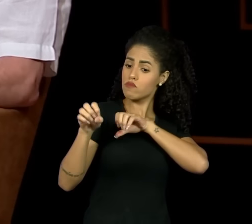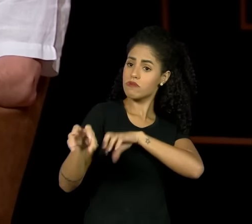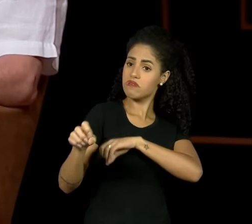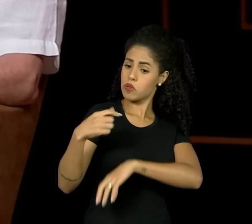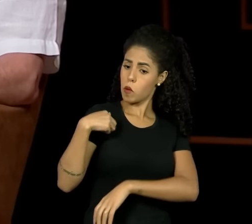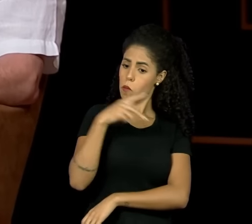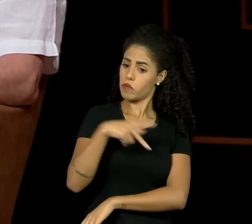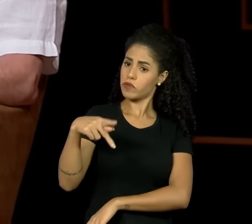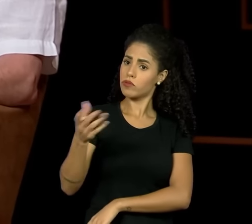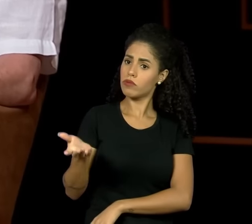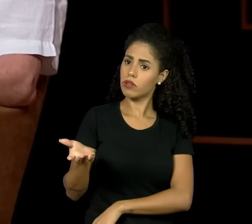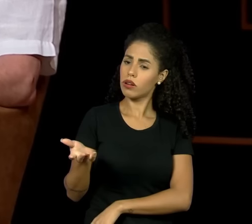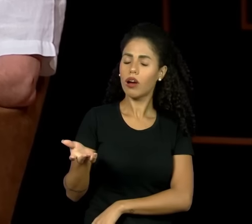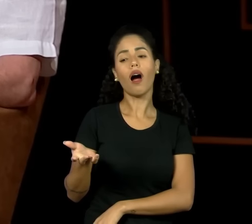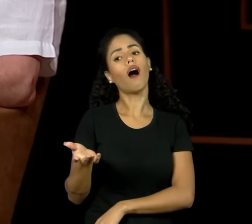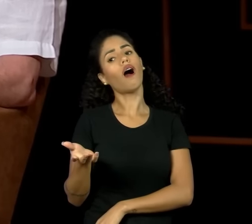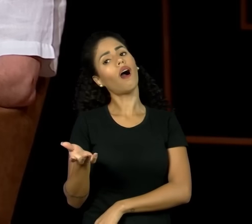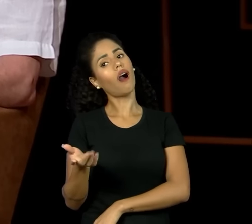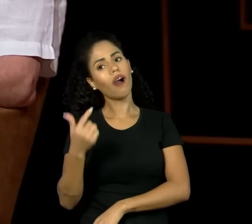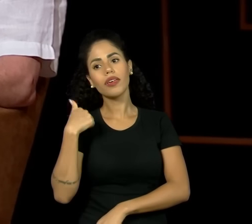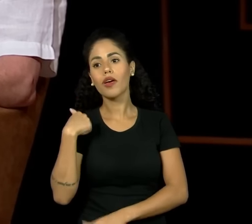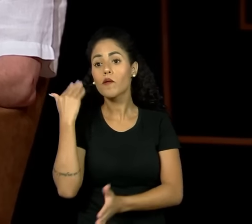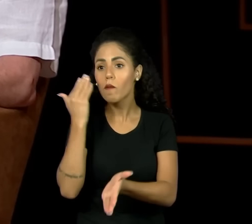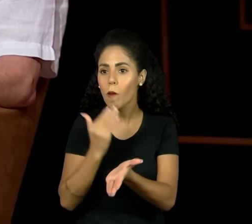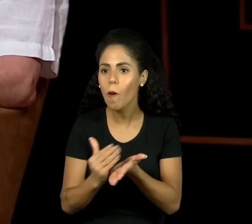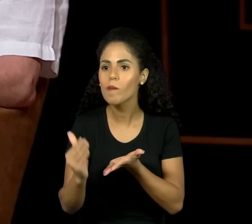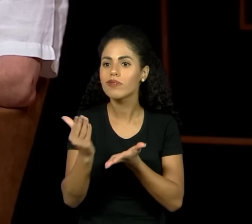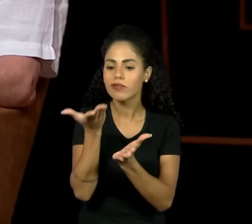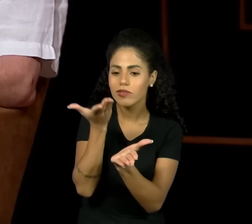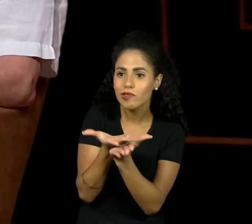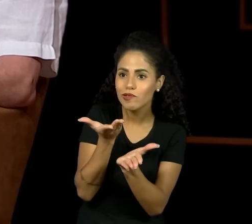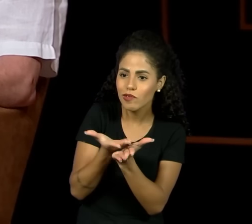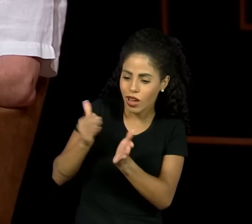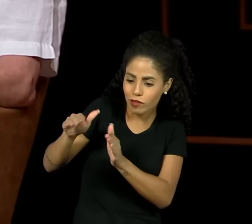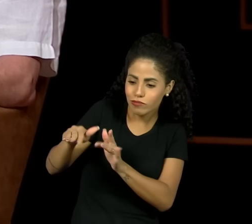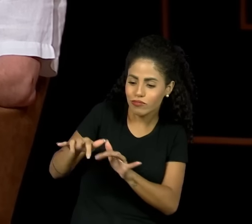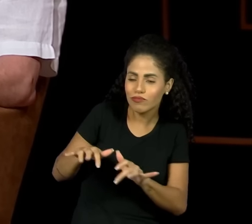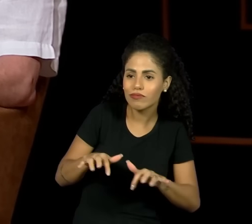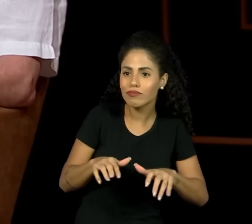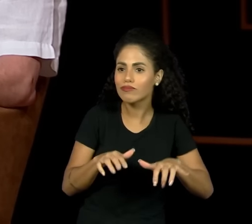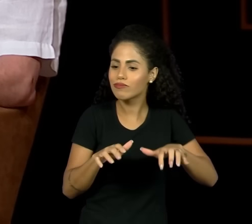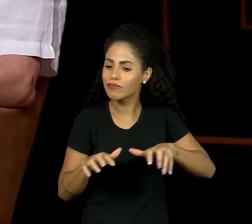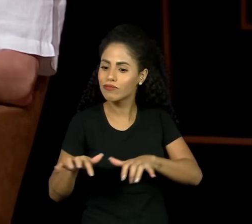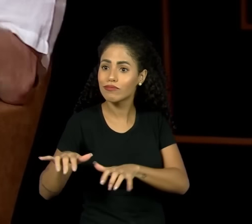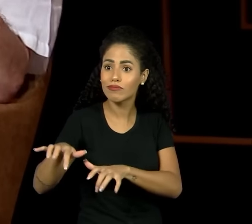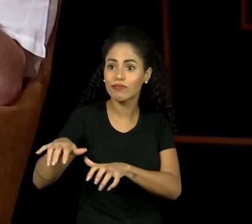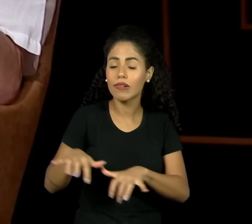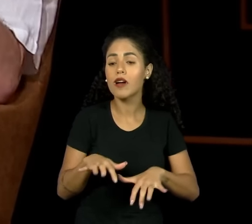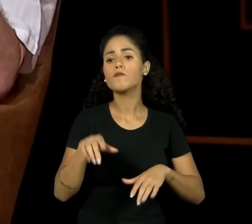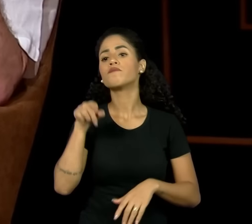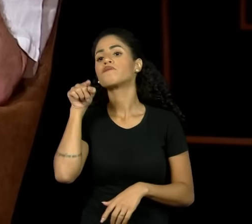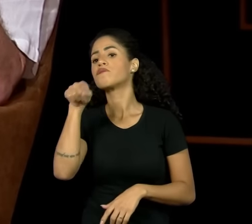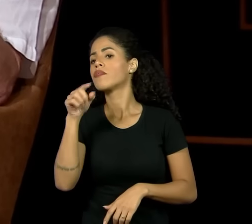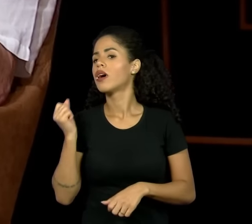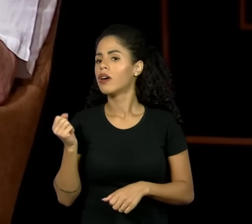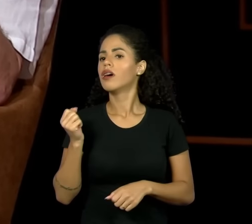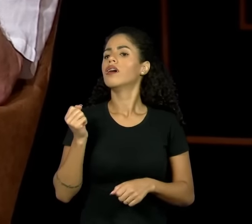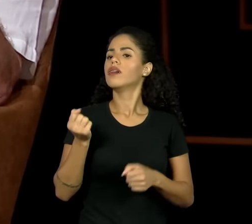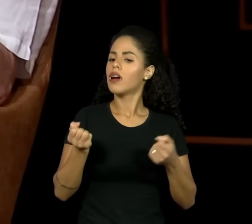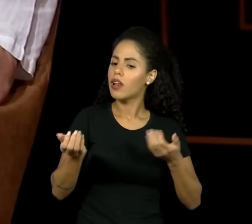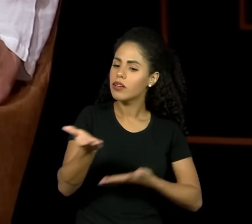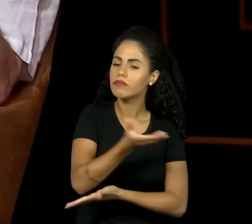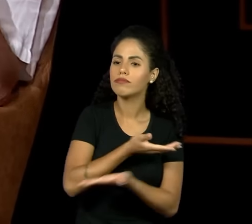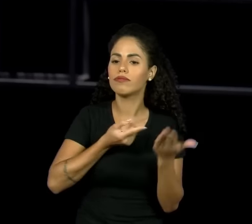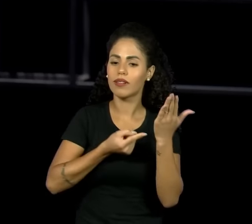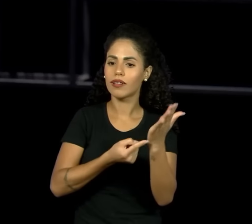Hum e aí eu comecei a ter aula de piano com ela assim e e ali eu acho que essa relação com a